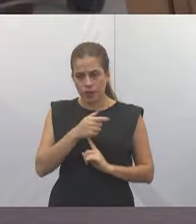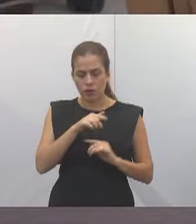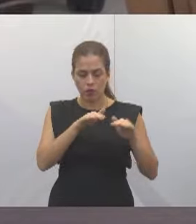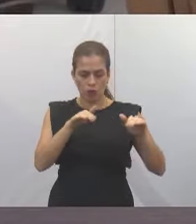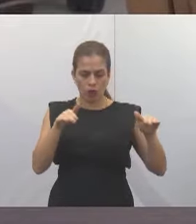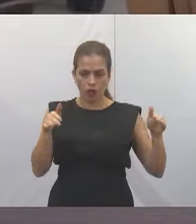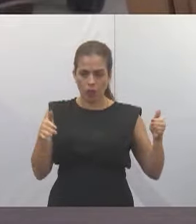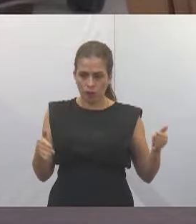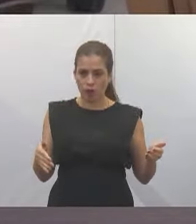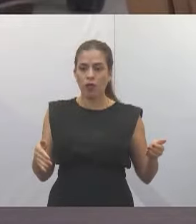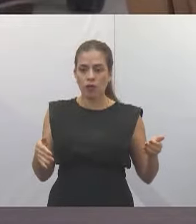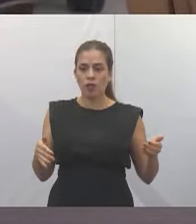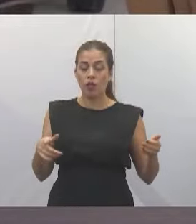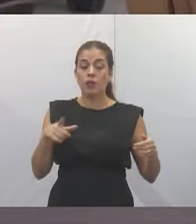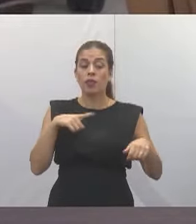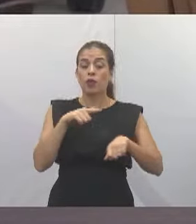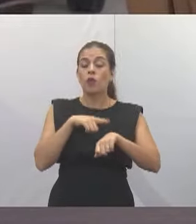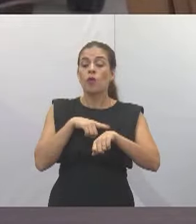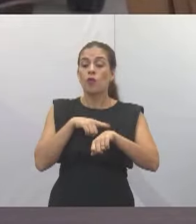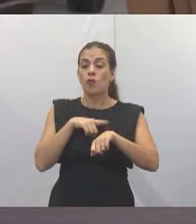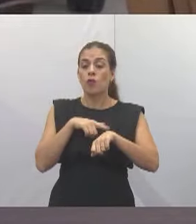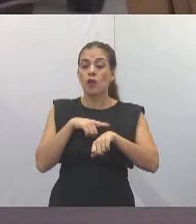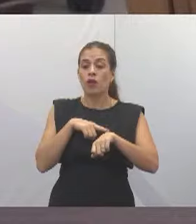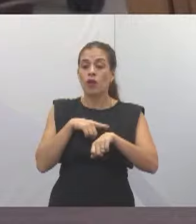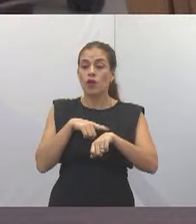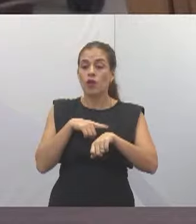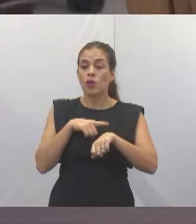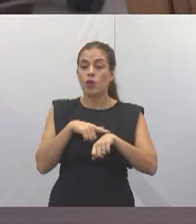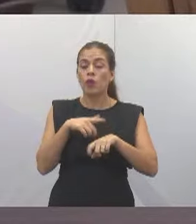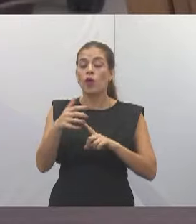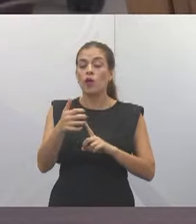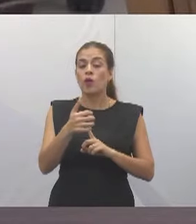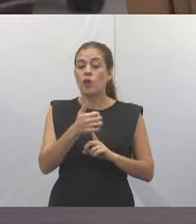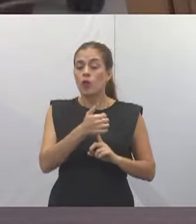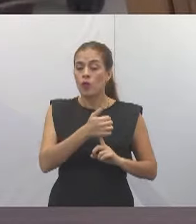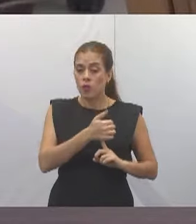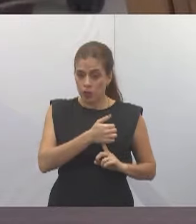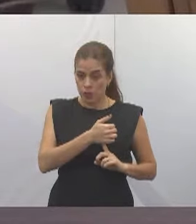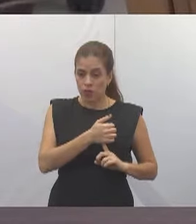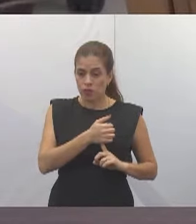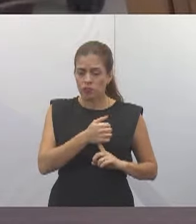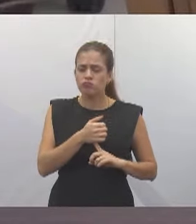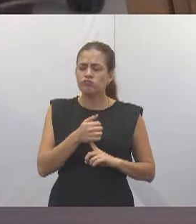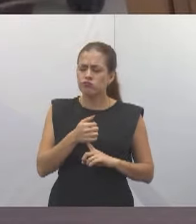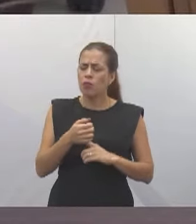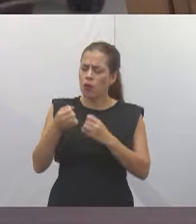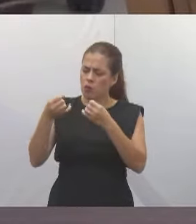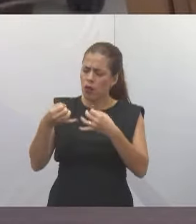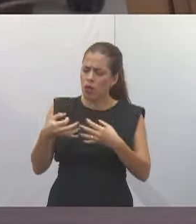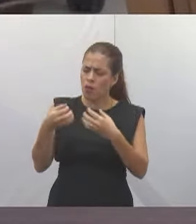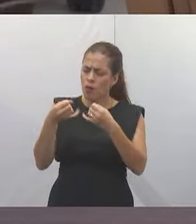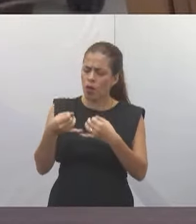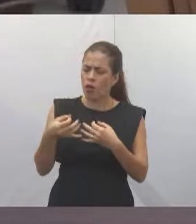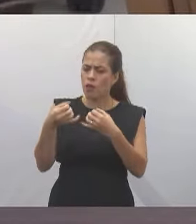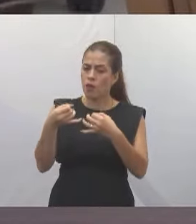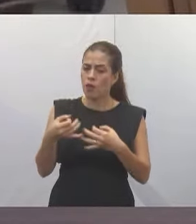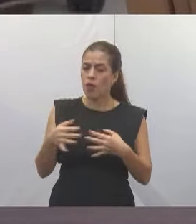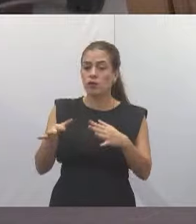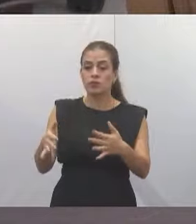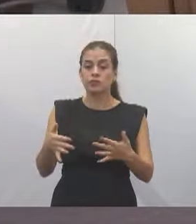balcão, preciso de um horário com a equipe de acolhimento. Essa equipe de acolhimento vai te ouvir. Se for